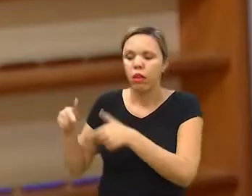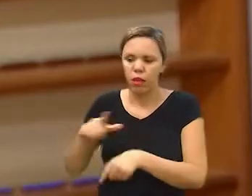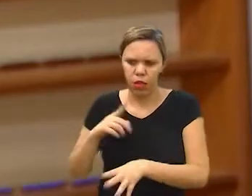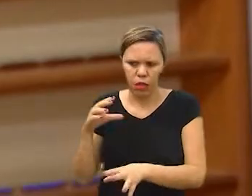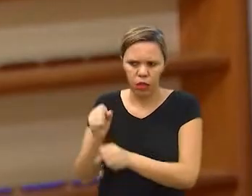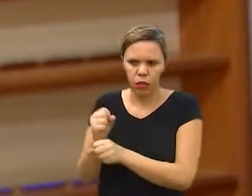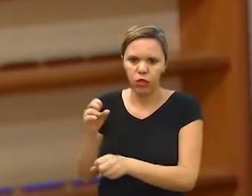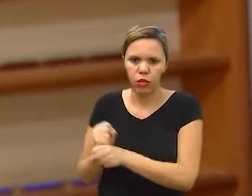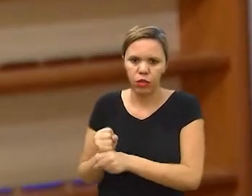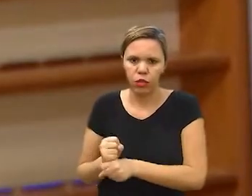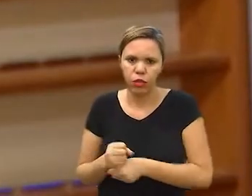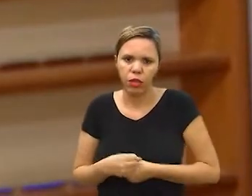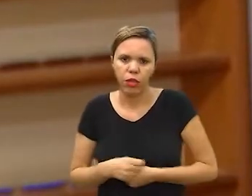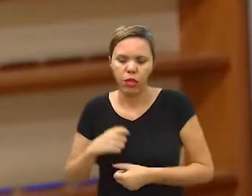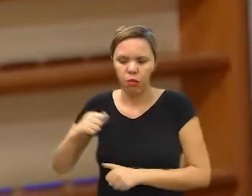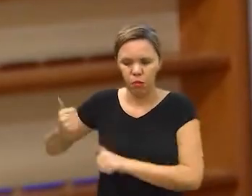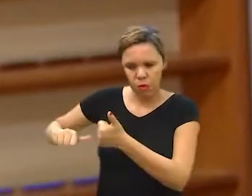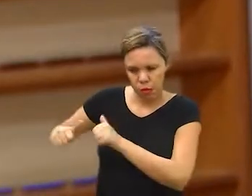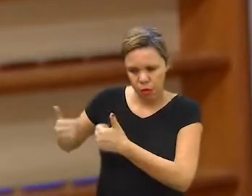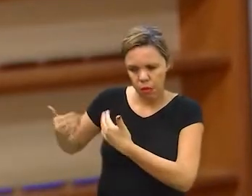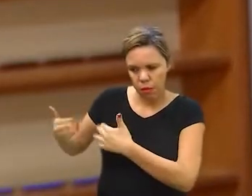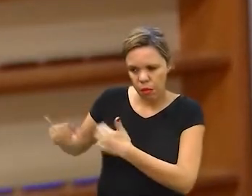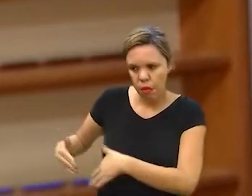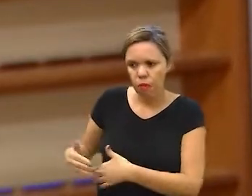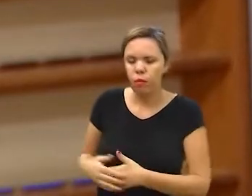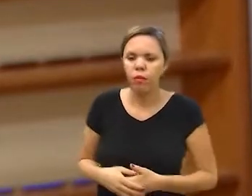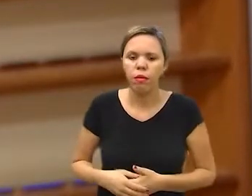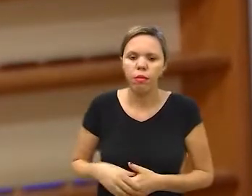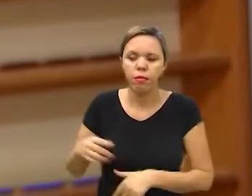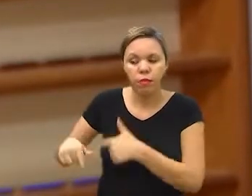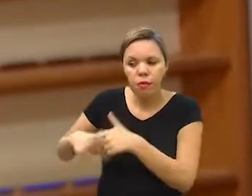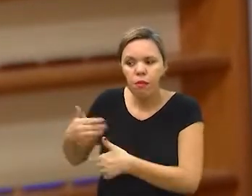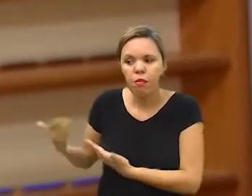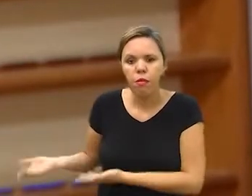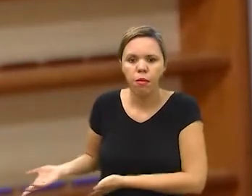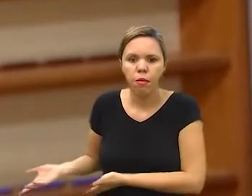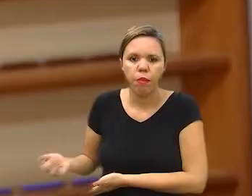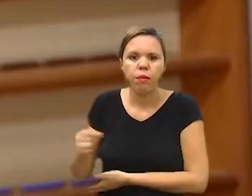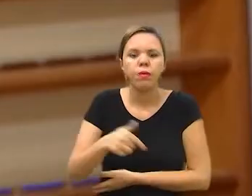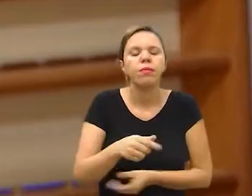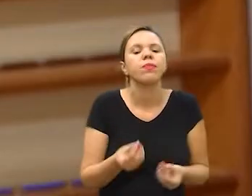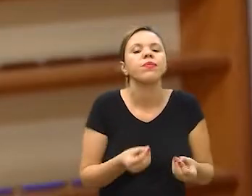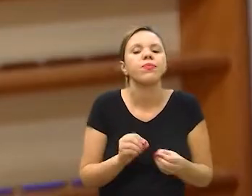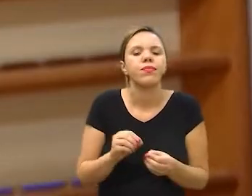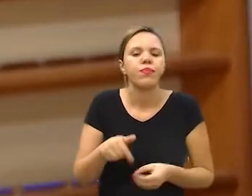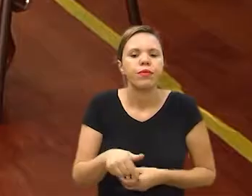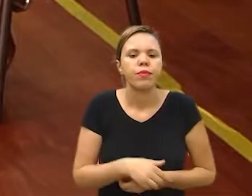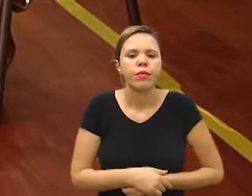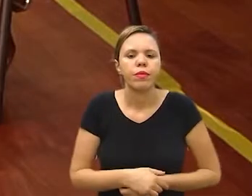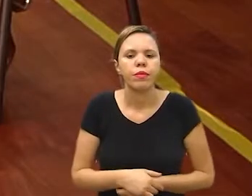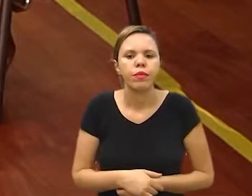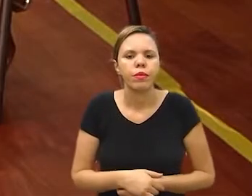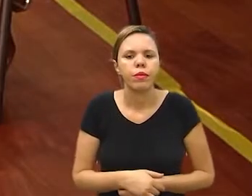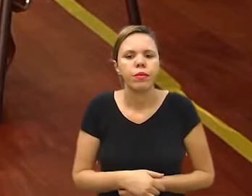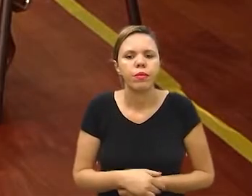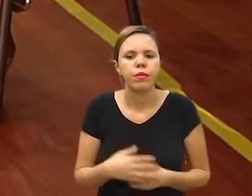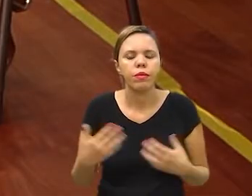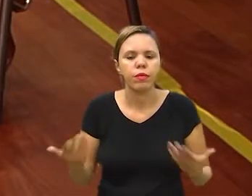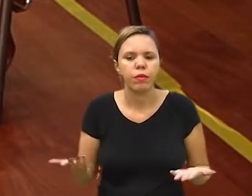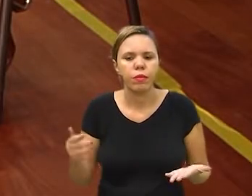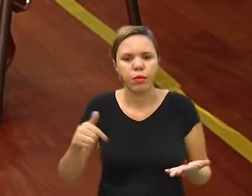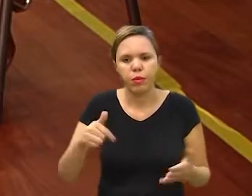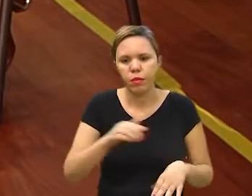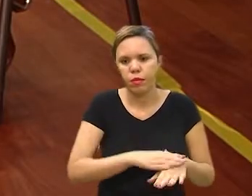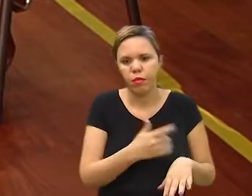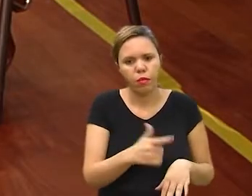tem nota, né? Tem avaliação, tem nota, tem trabalho. Aqui como é que funciona? Então, a